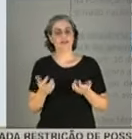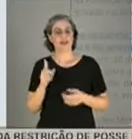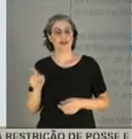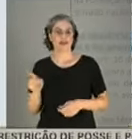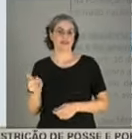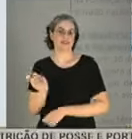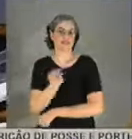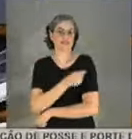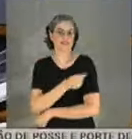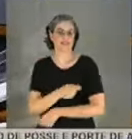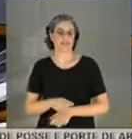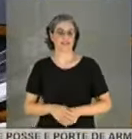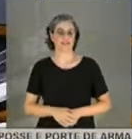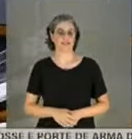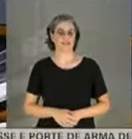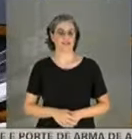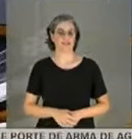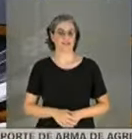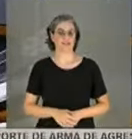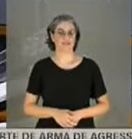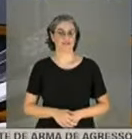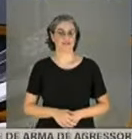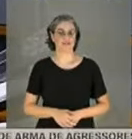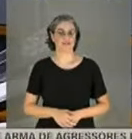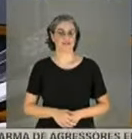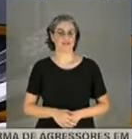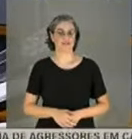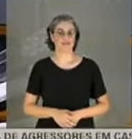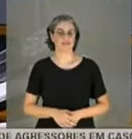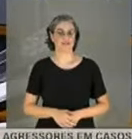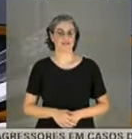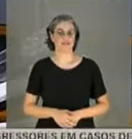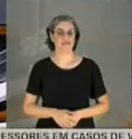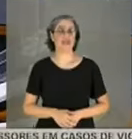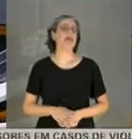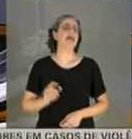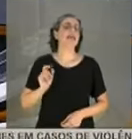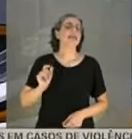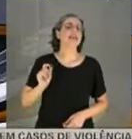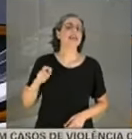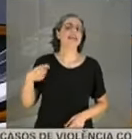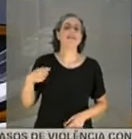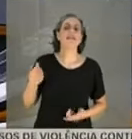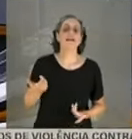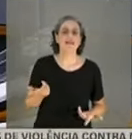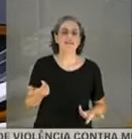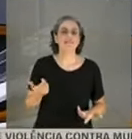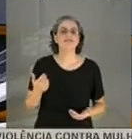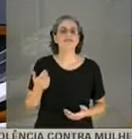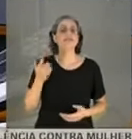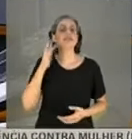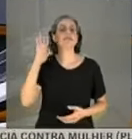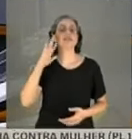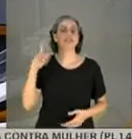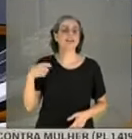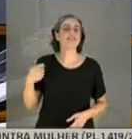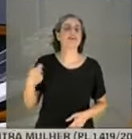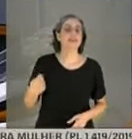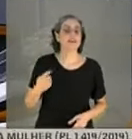vacina. Adivinha quem, agora vamos lá na seguinte, adivinha quem, na Câmara dos